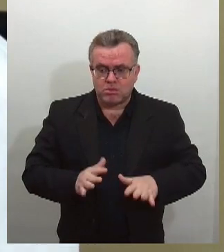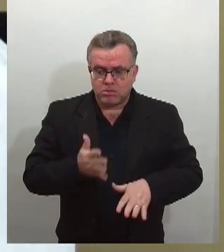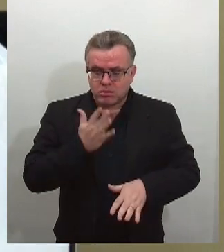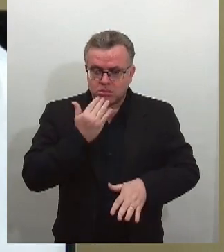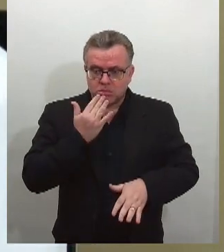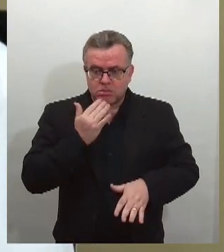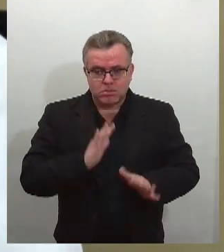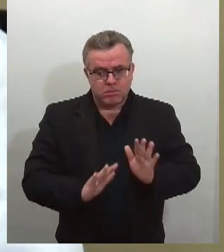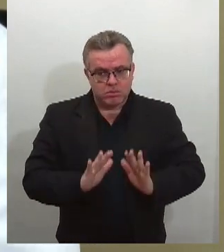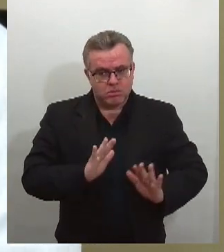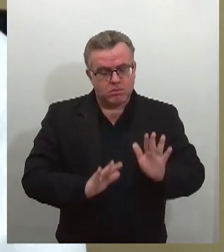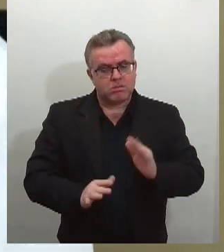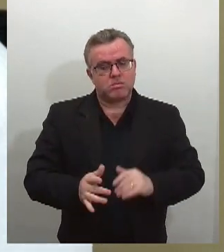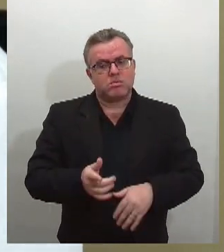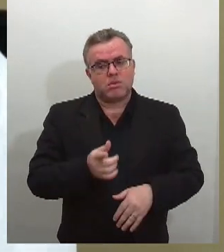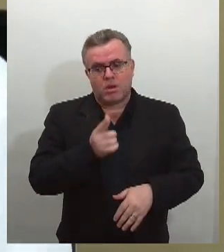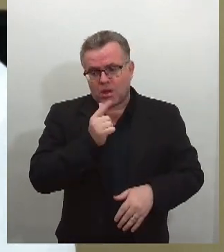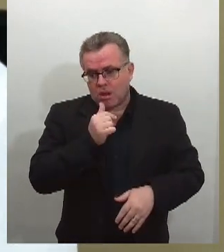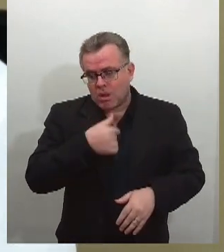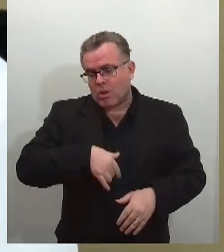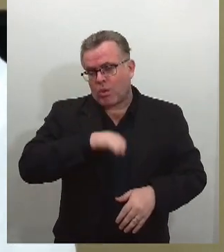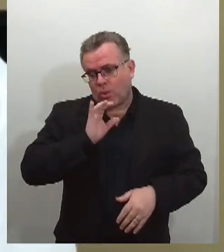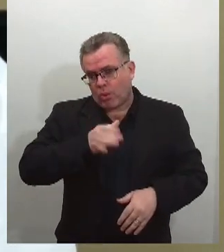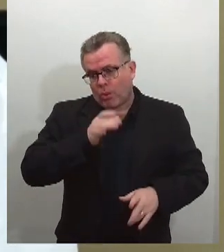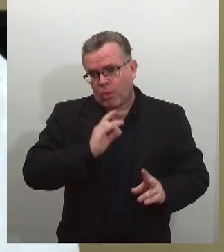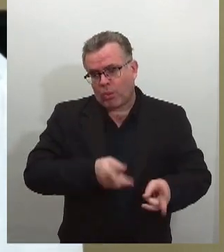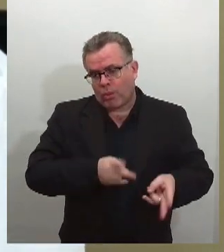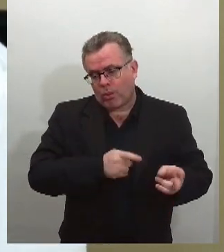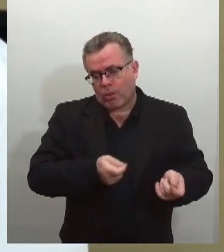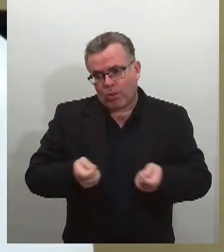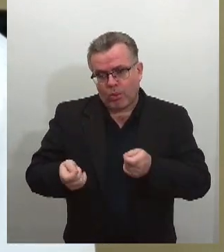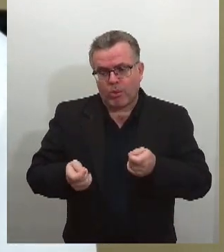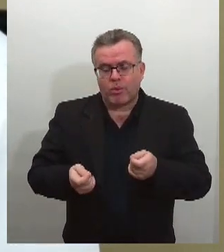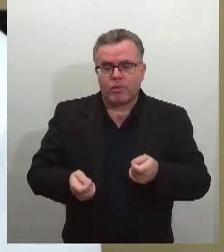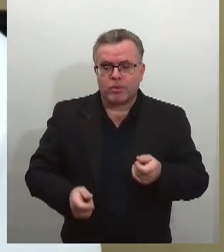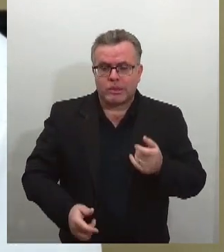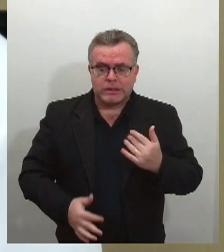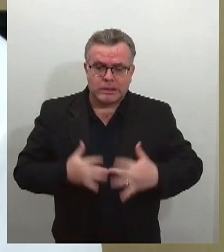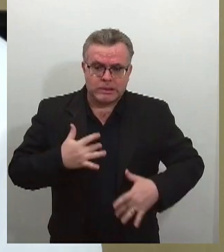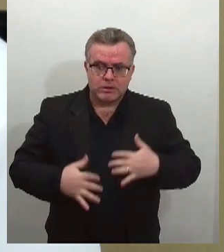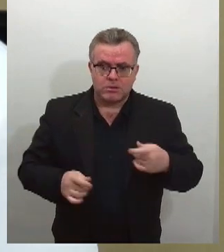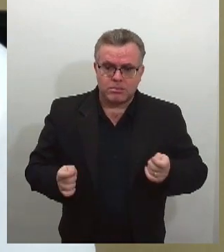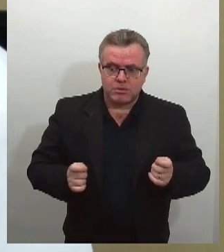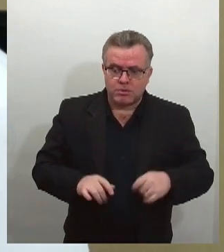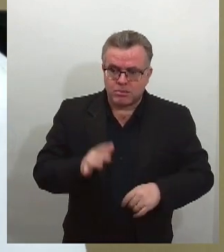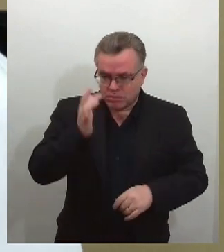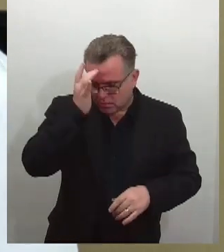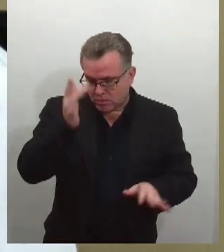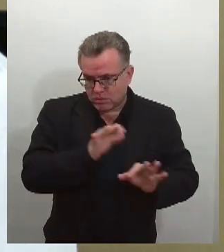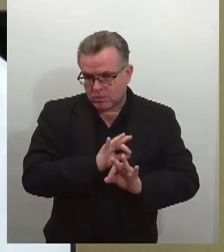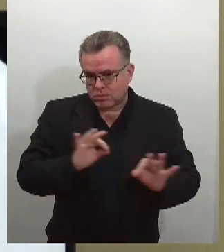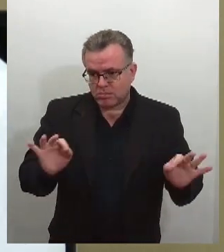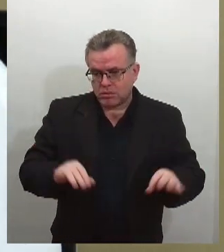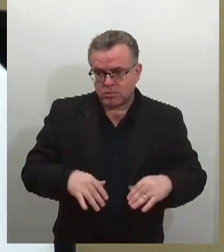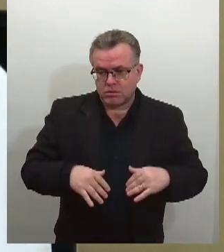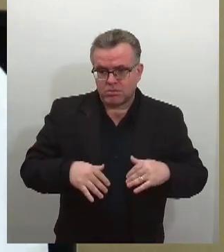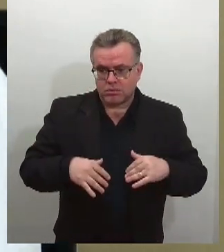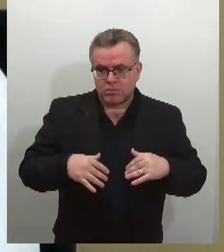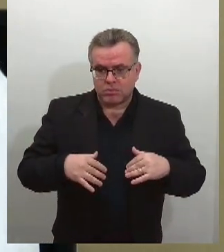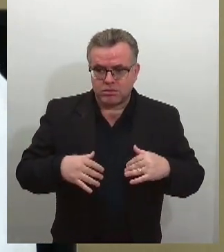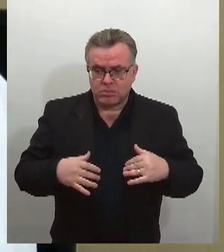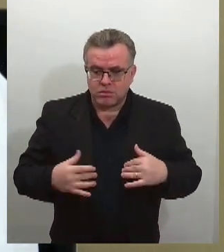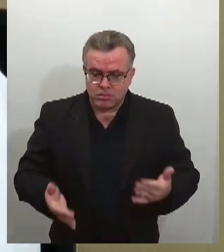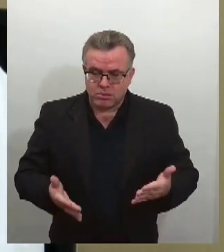Quando você está bem hidratado, o sangue circula melhor, fica mais fácil. Então, são fatores que vão fazer com que você diminua a chance